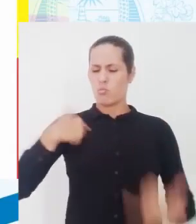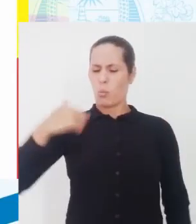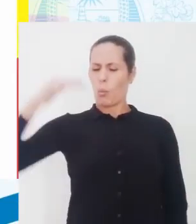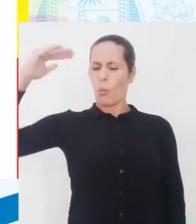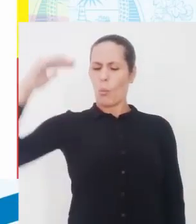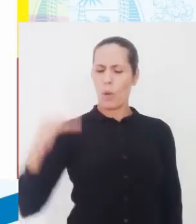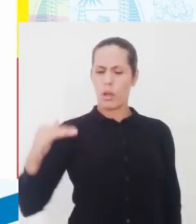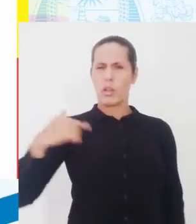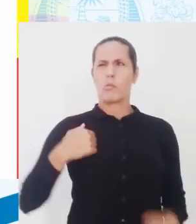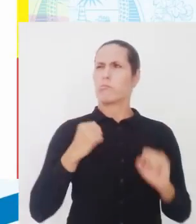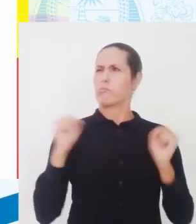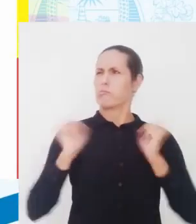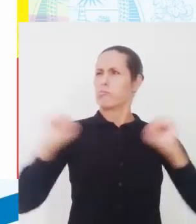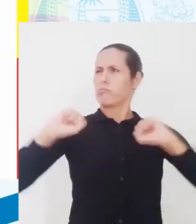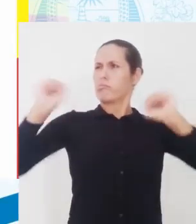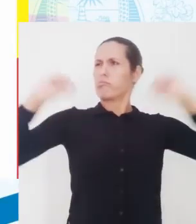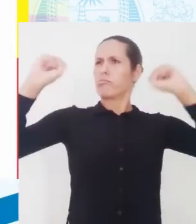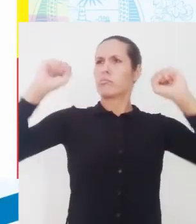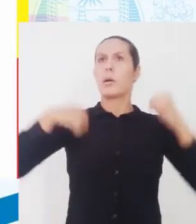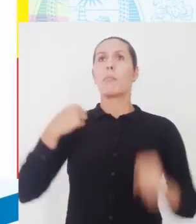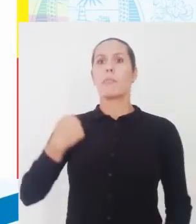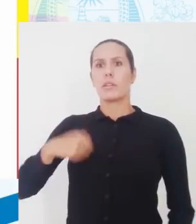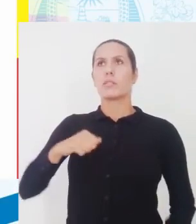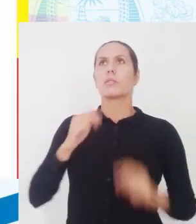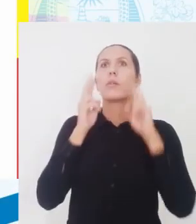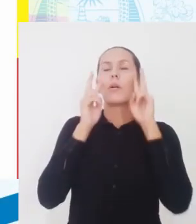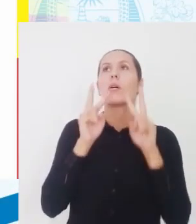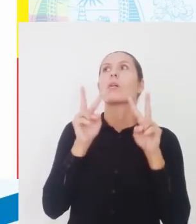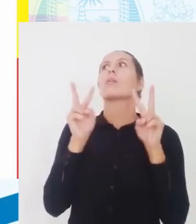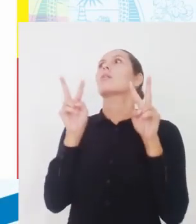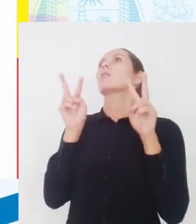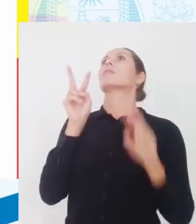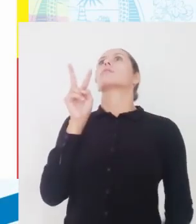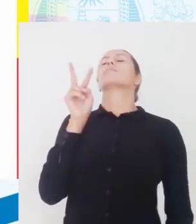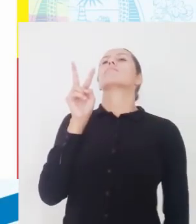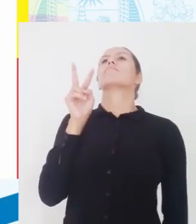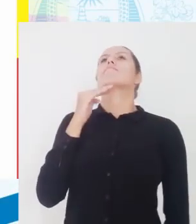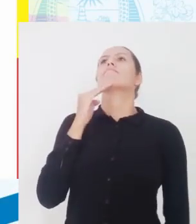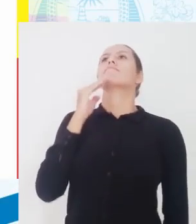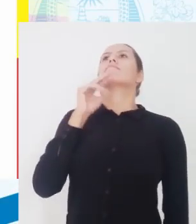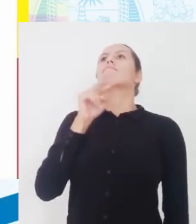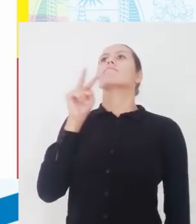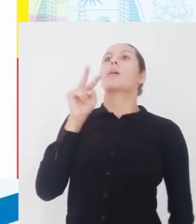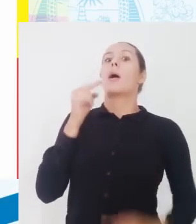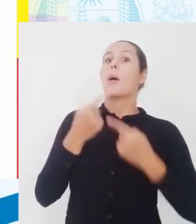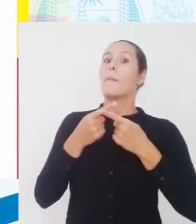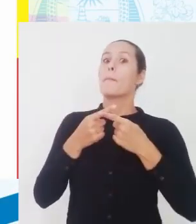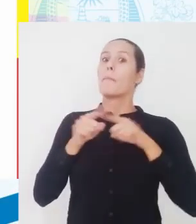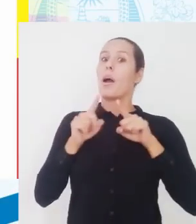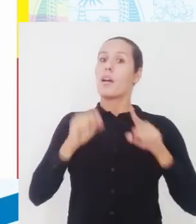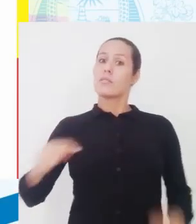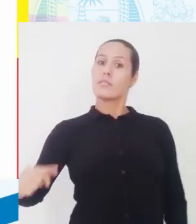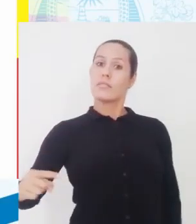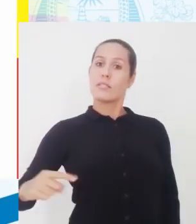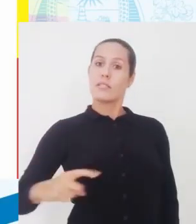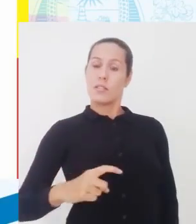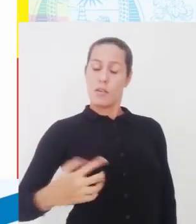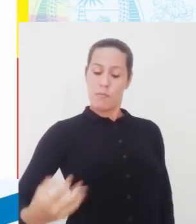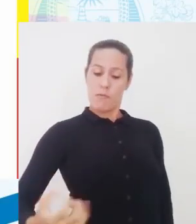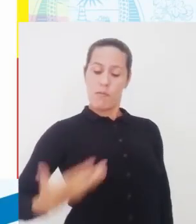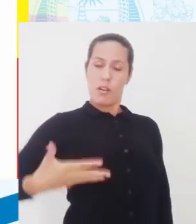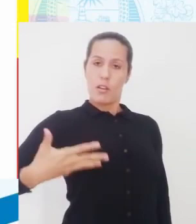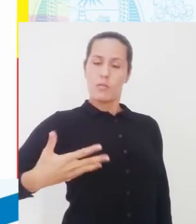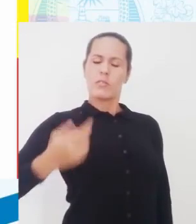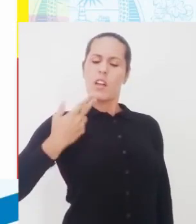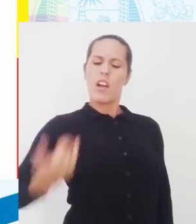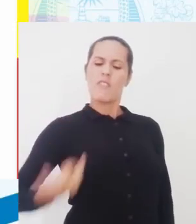me dizem, e eu fico muito zangado. Tenho de olhar todo mundo com o queixo levantado. Mas, se formiga falasse e me visse lá